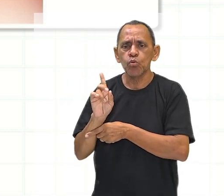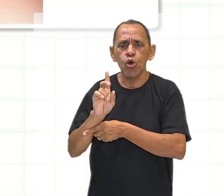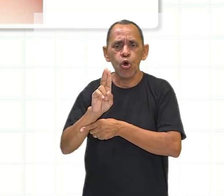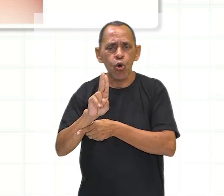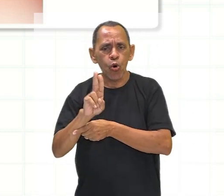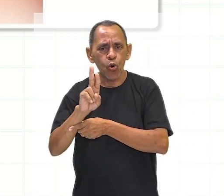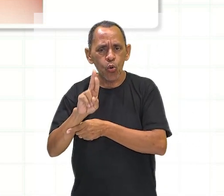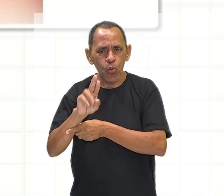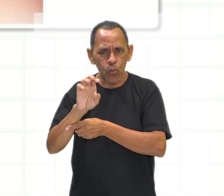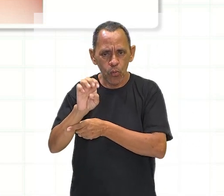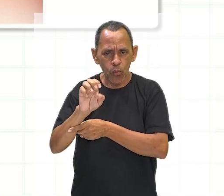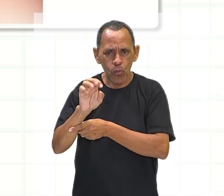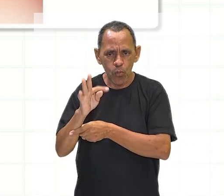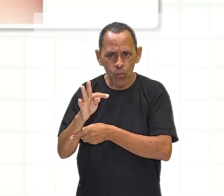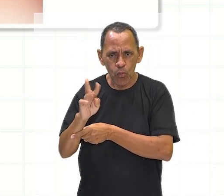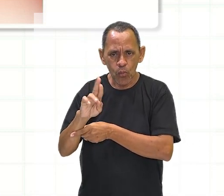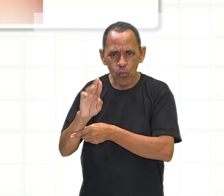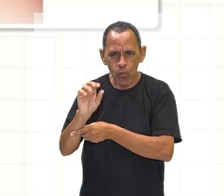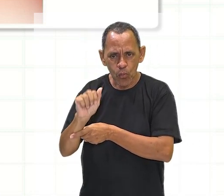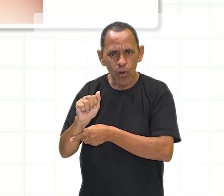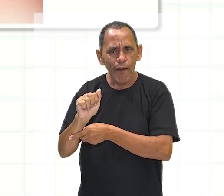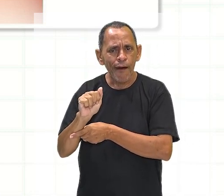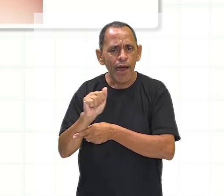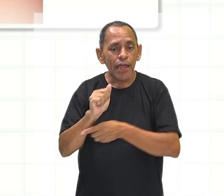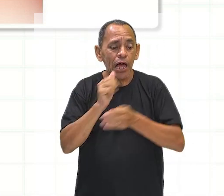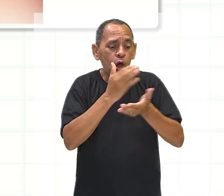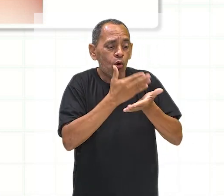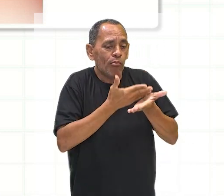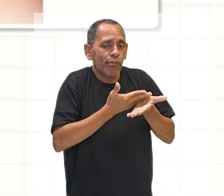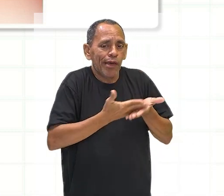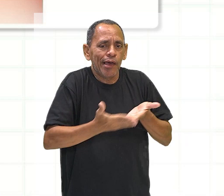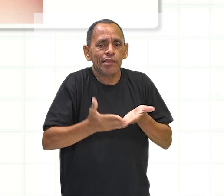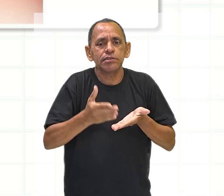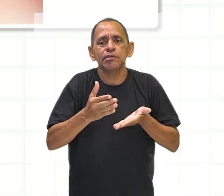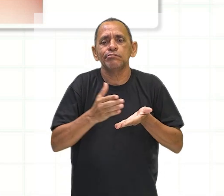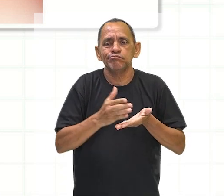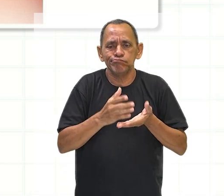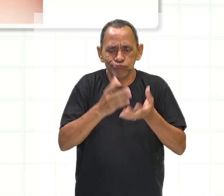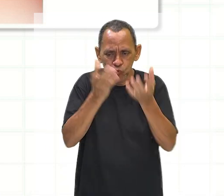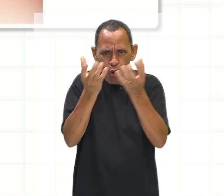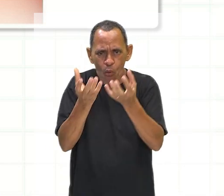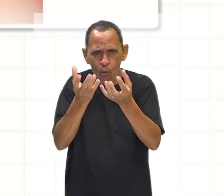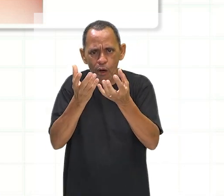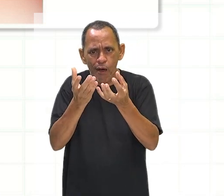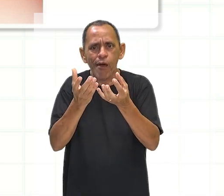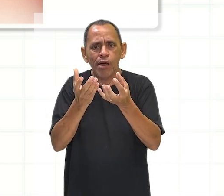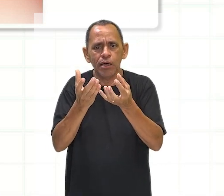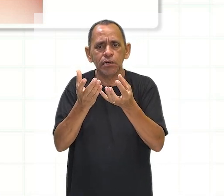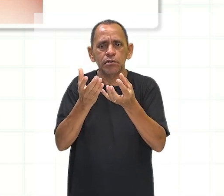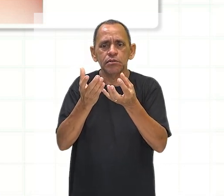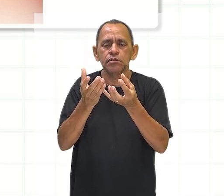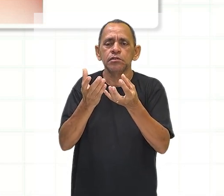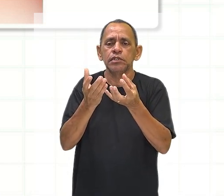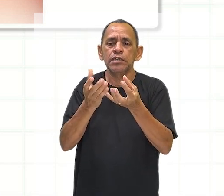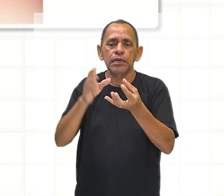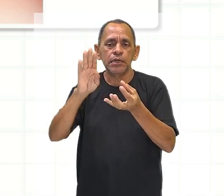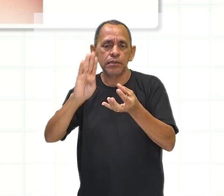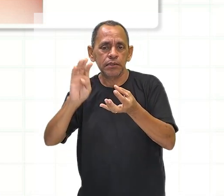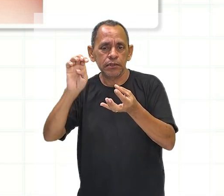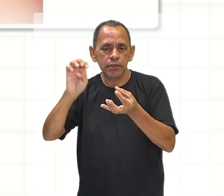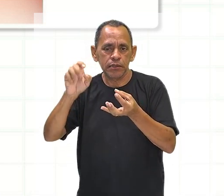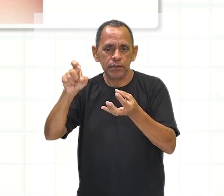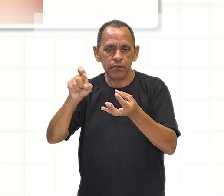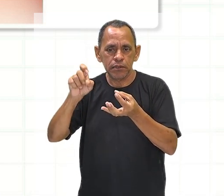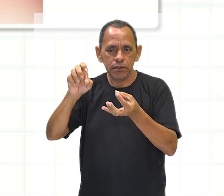na bexiga. Aqui, ó, nós temos a bexiga, que é onde vai ficar armazenada a urina, por exemplo. Ela vai começar aqui